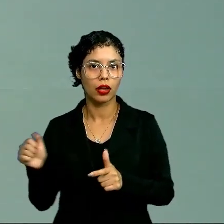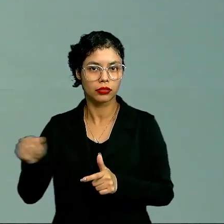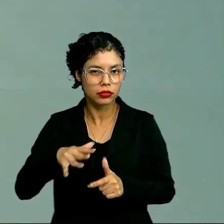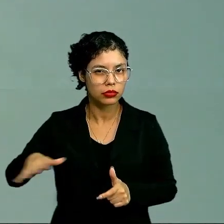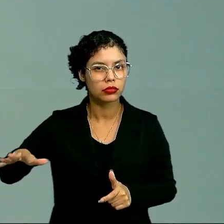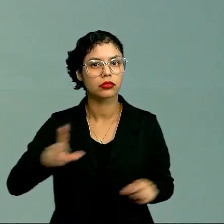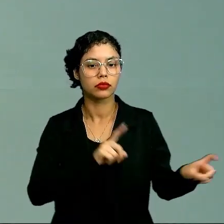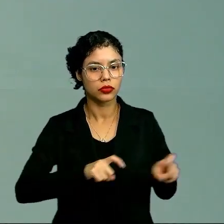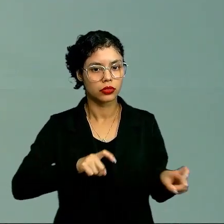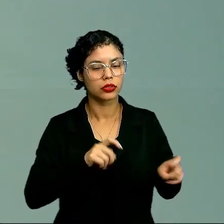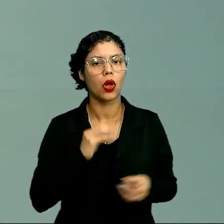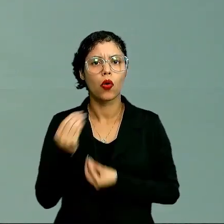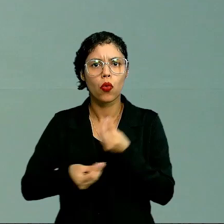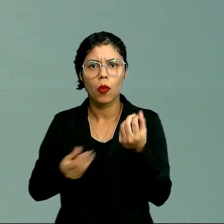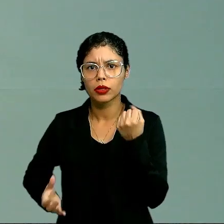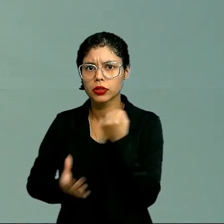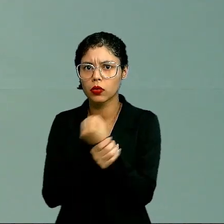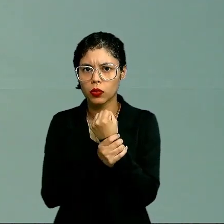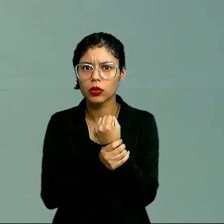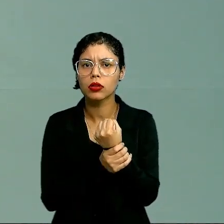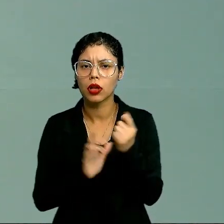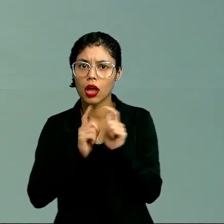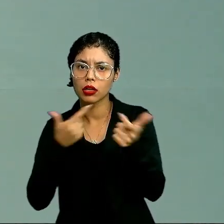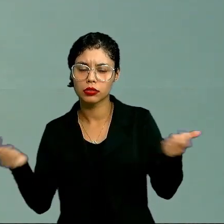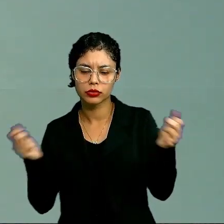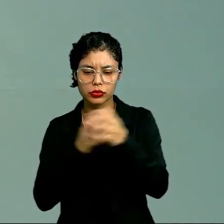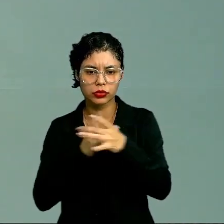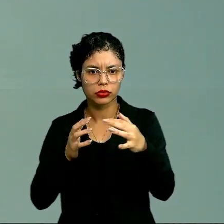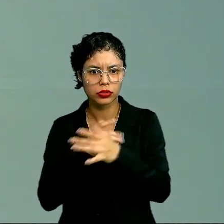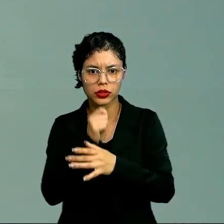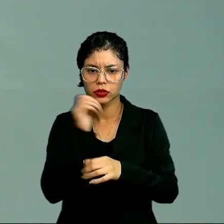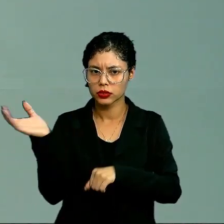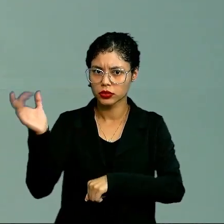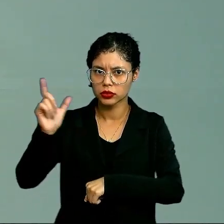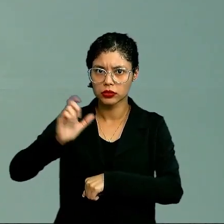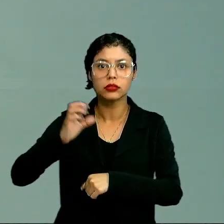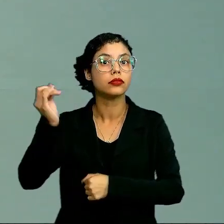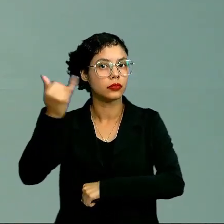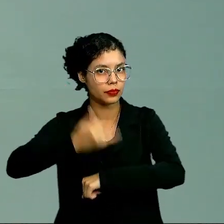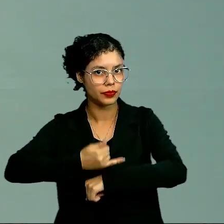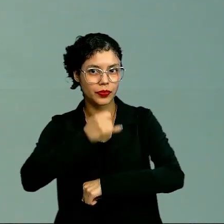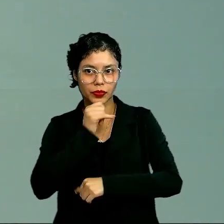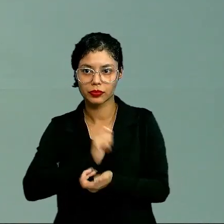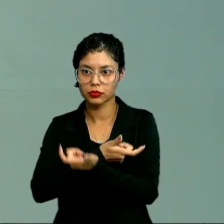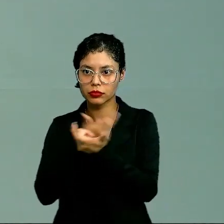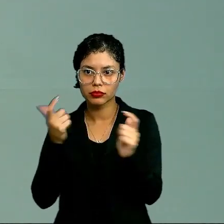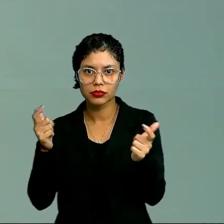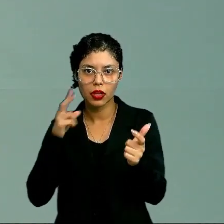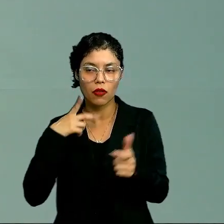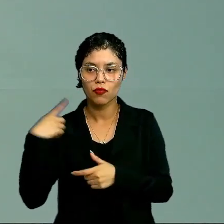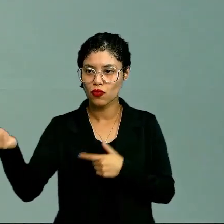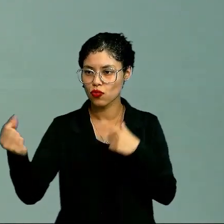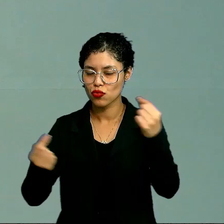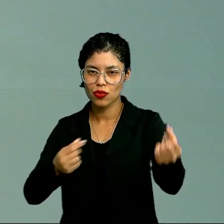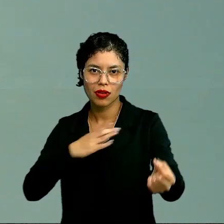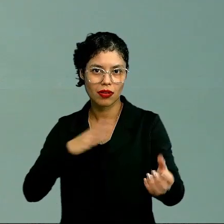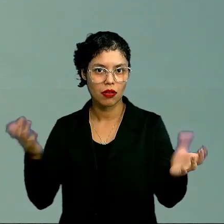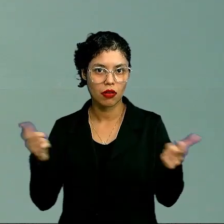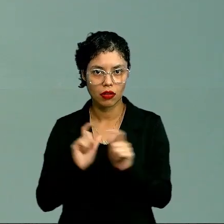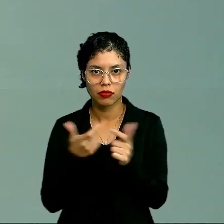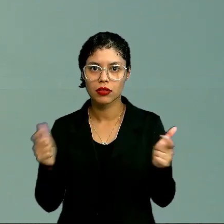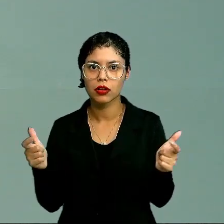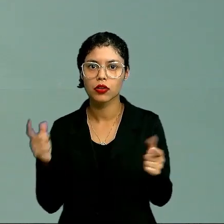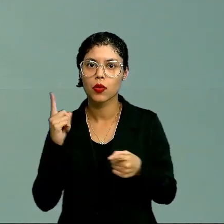a segurança resolveu se equipar nos grandes centros, houve um investimento maior, o que aconteceu? Eles fugiram dos grandes centros por